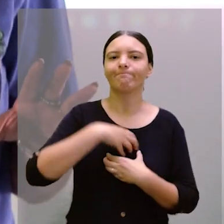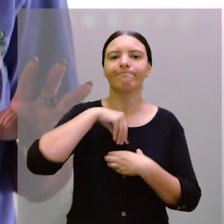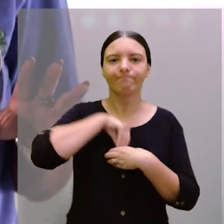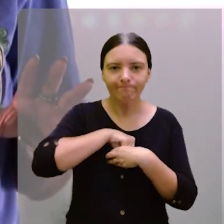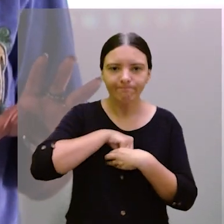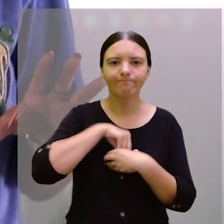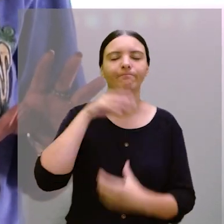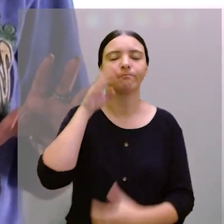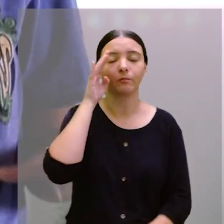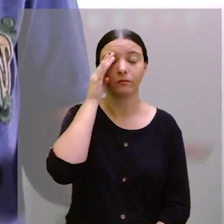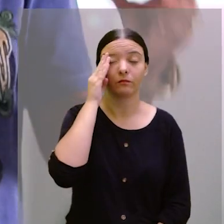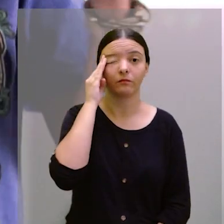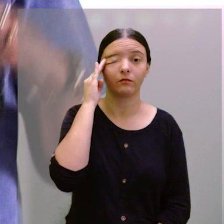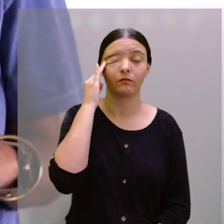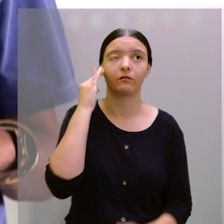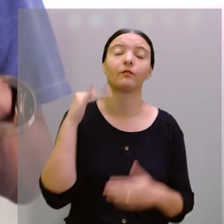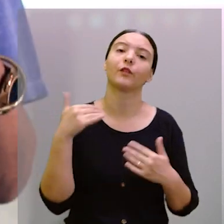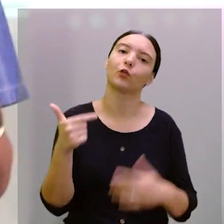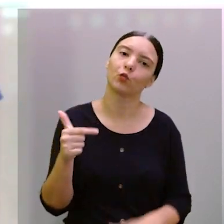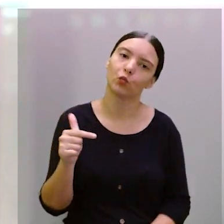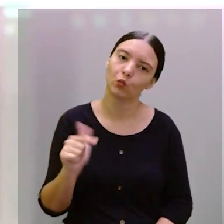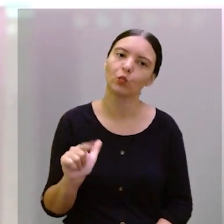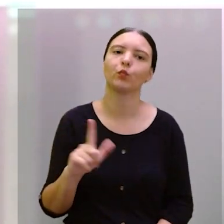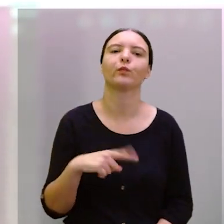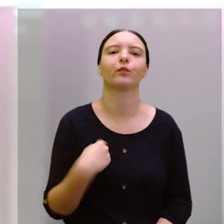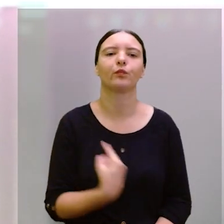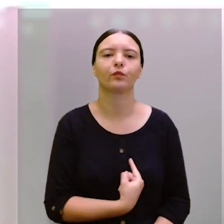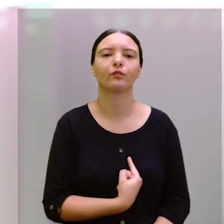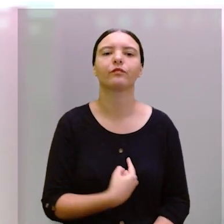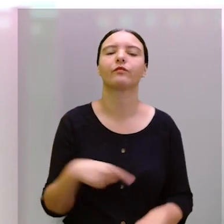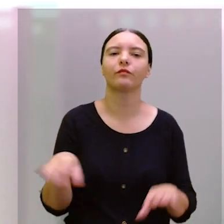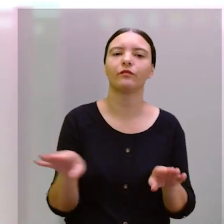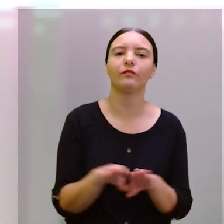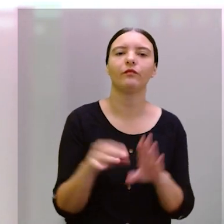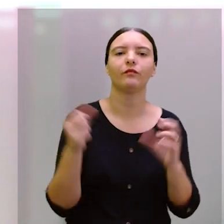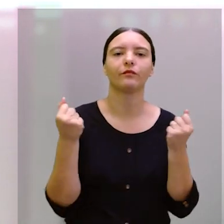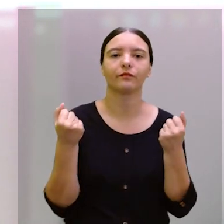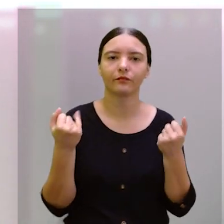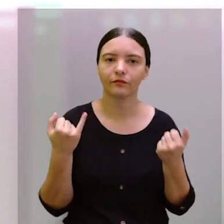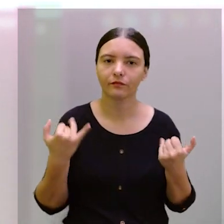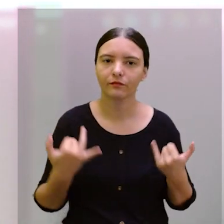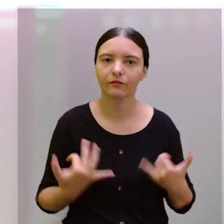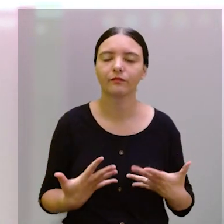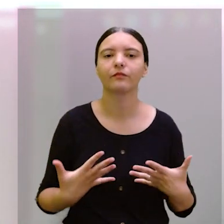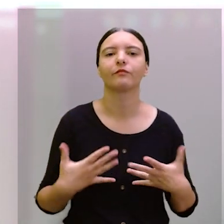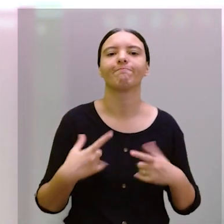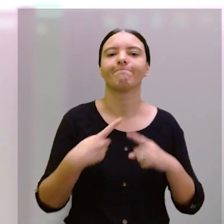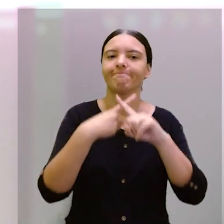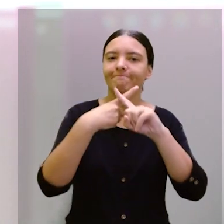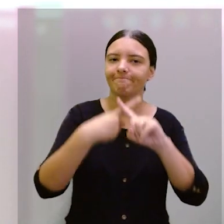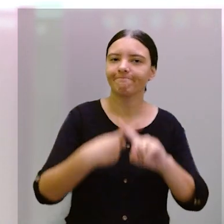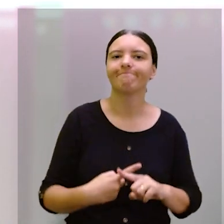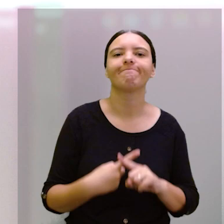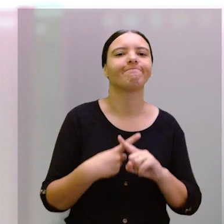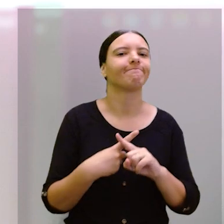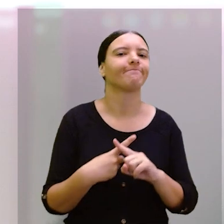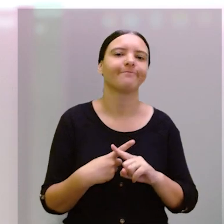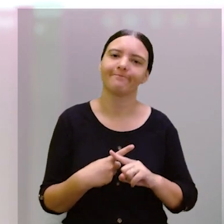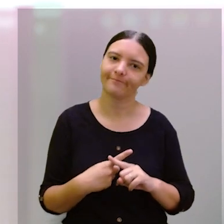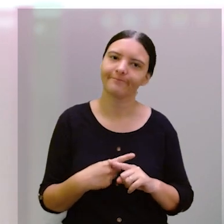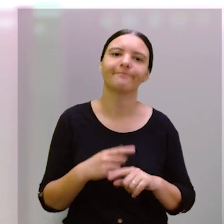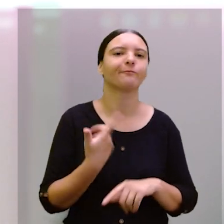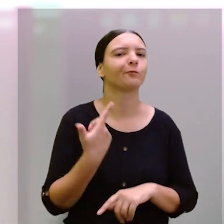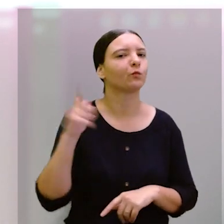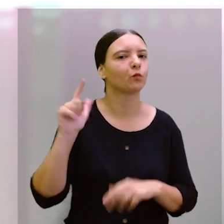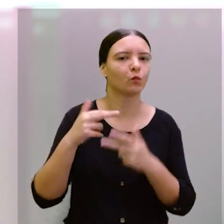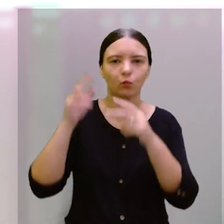imagina. E aí, de novo, a gente entra nesse cenário de uma concorrência desleal com uma série